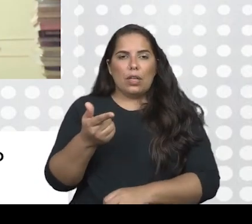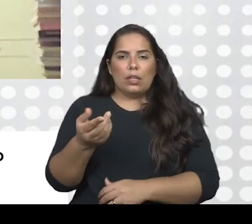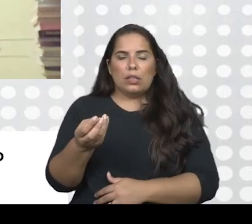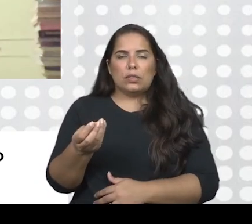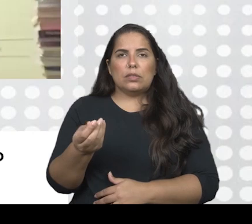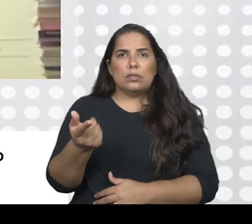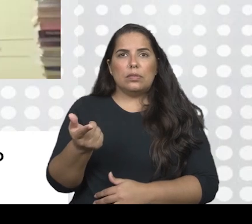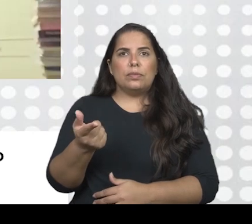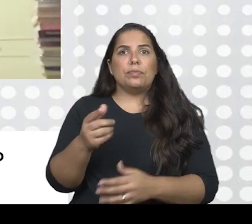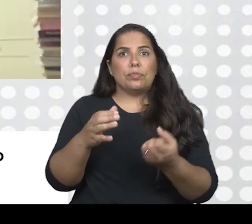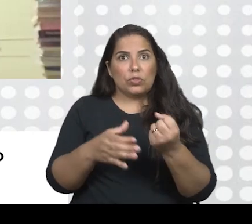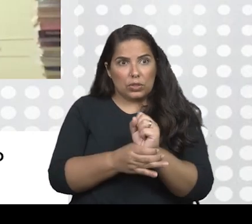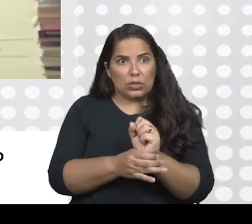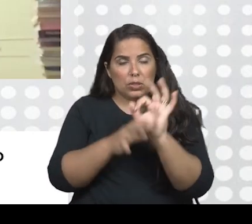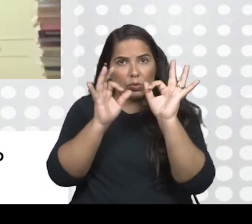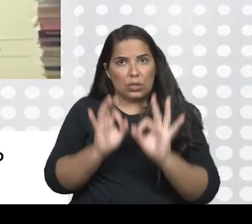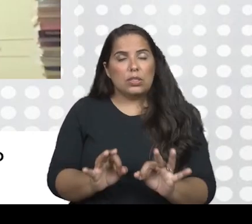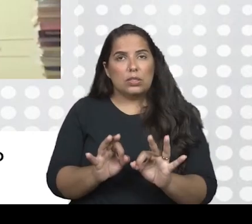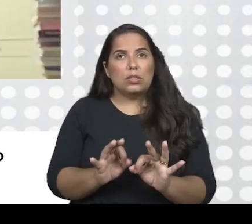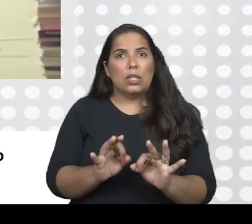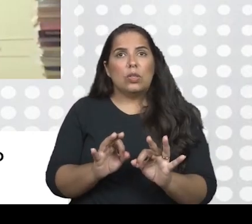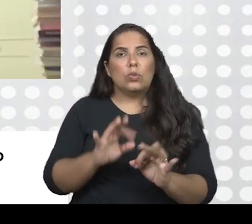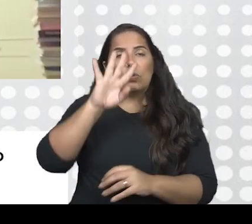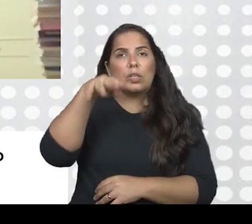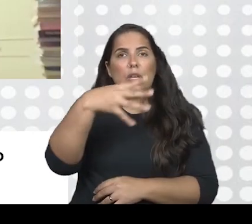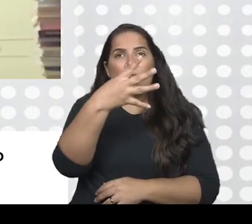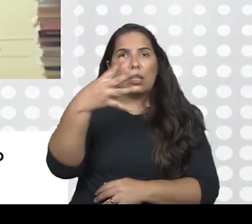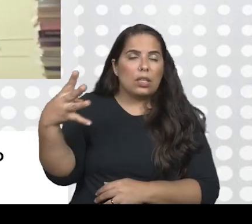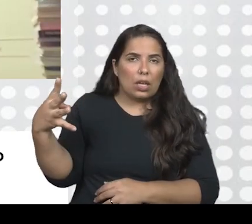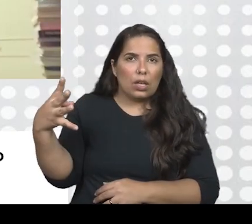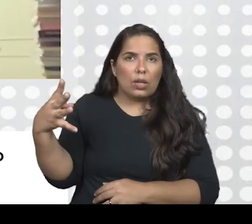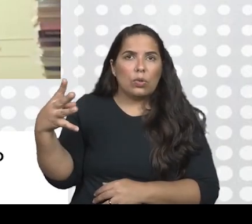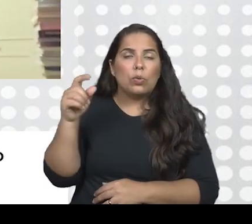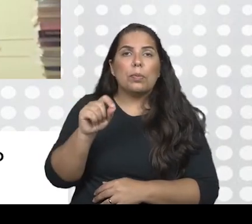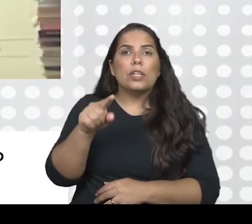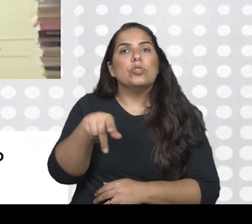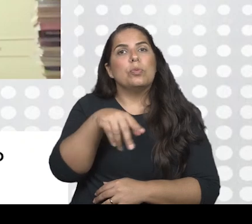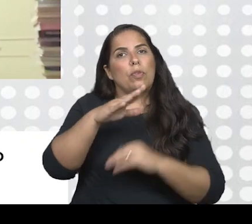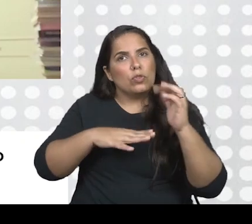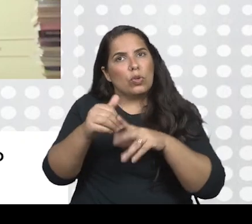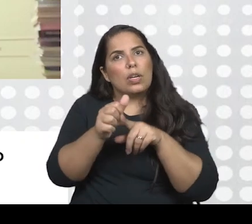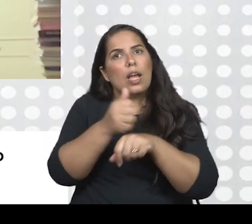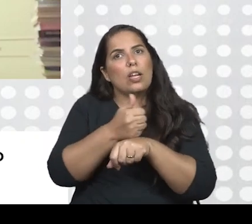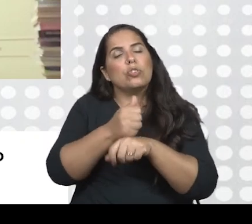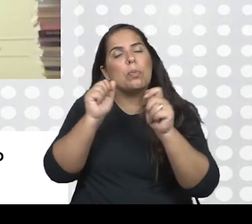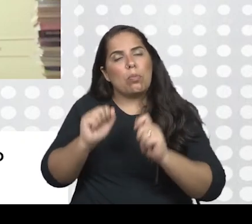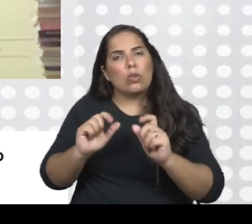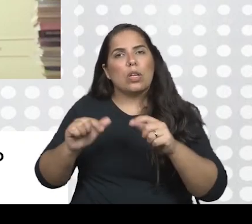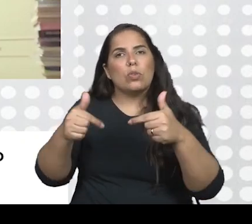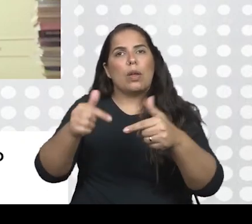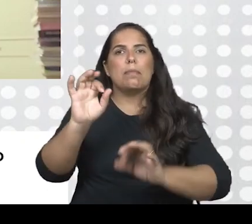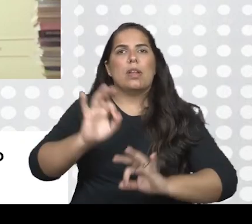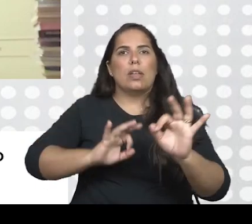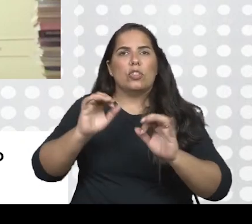de garantia no calendário para que esses profissionais possam atuar e